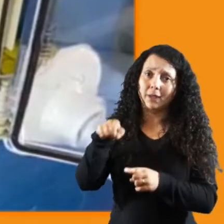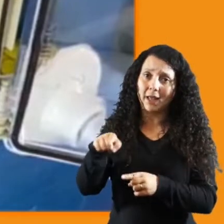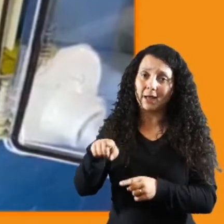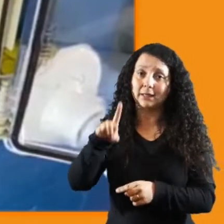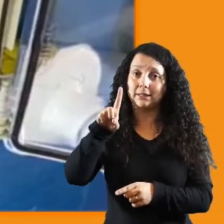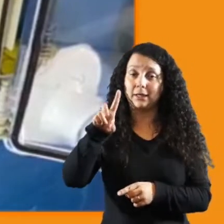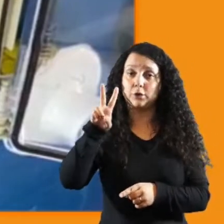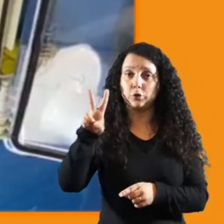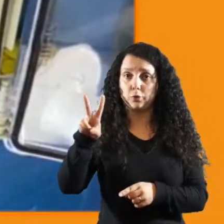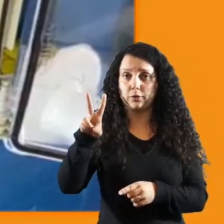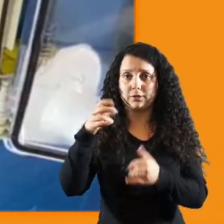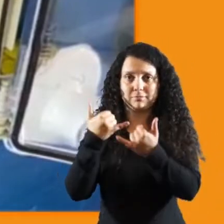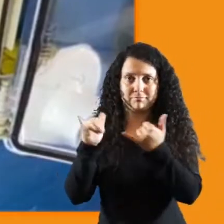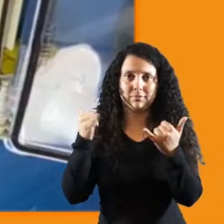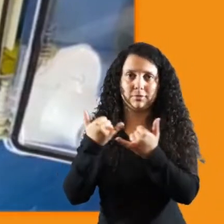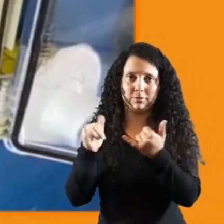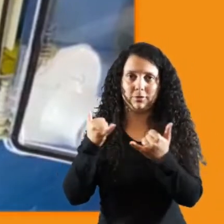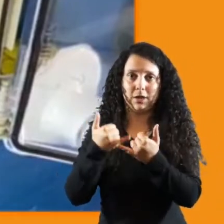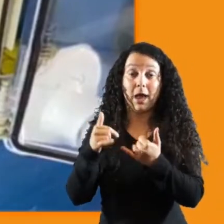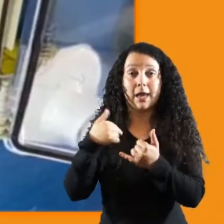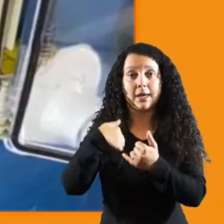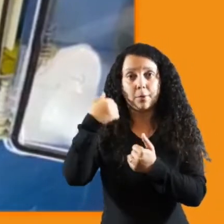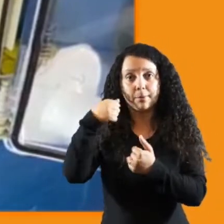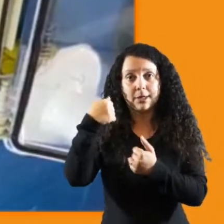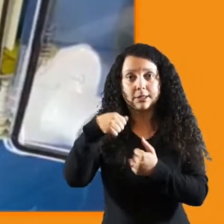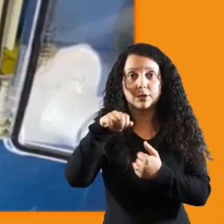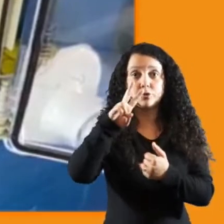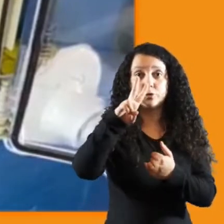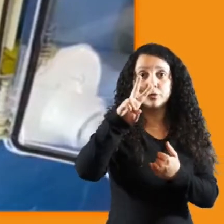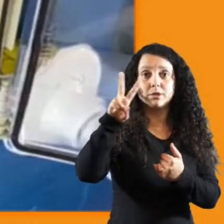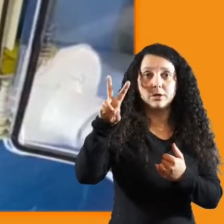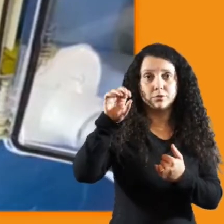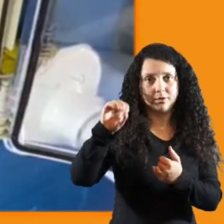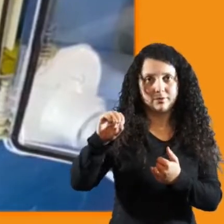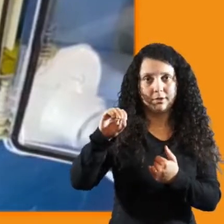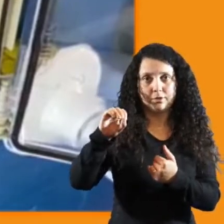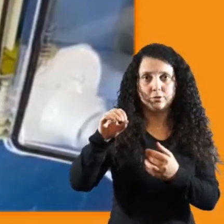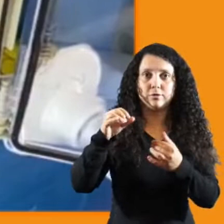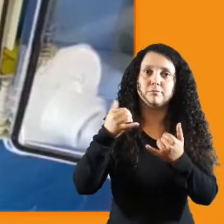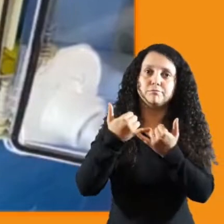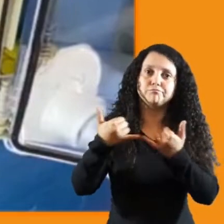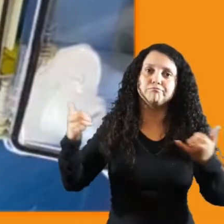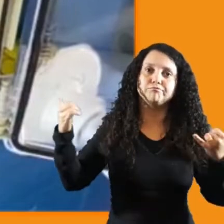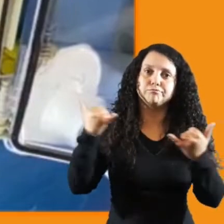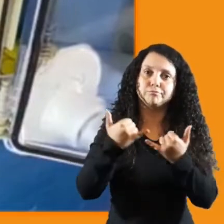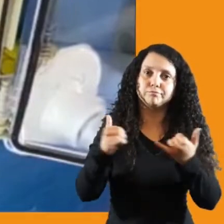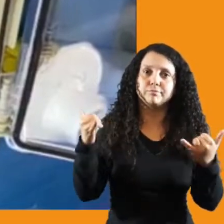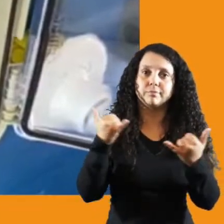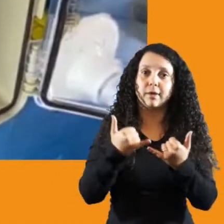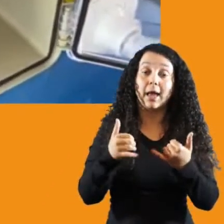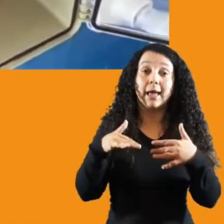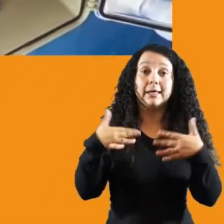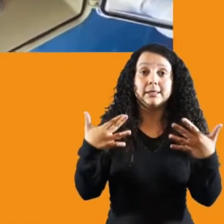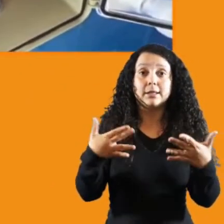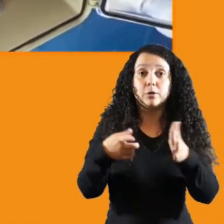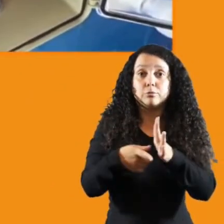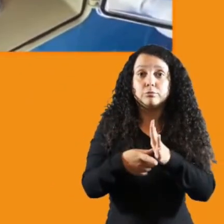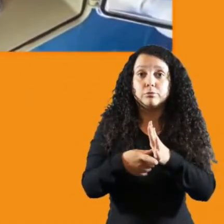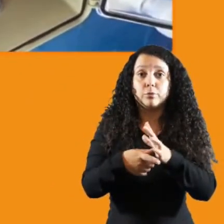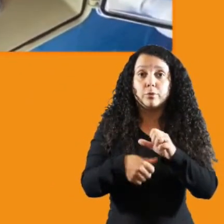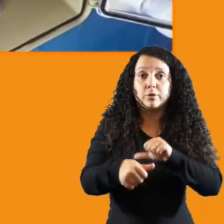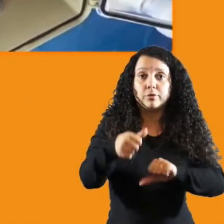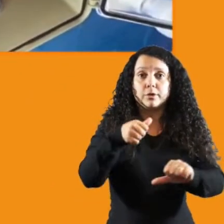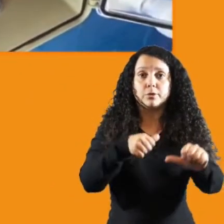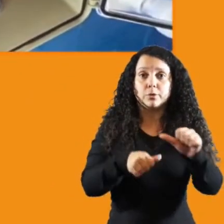ter 220 volts e ainda em corrente alternada. Então, o inversor ele é crucial para fazer essa troca.